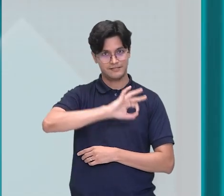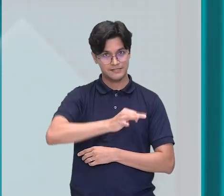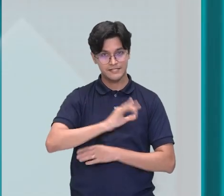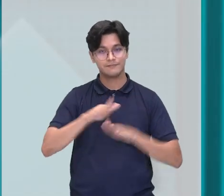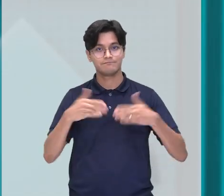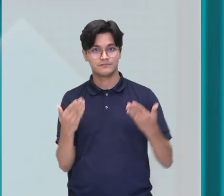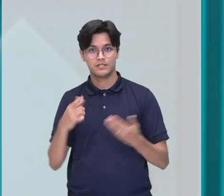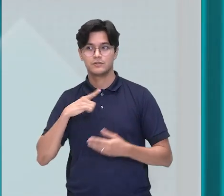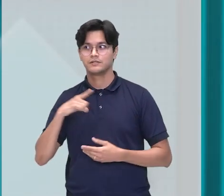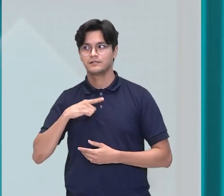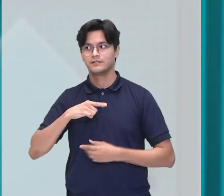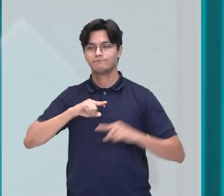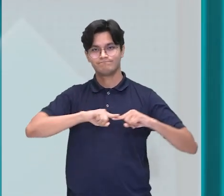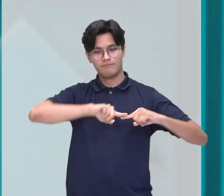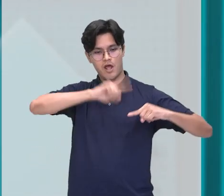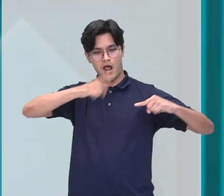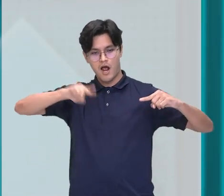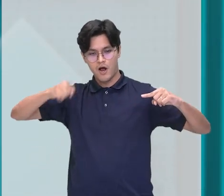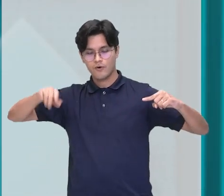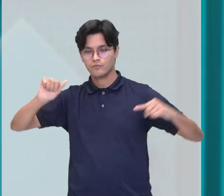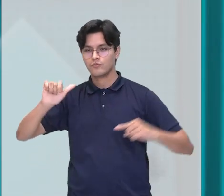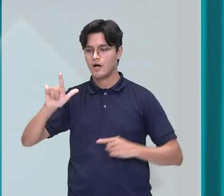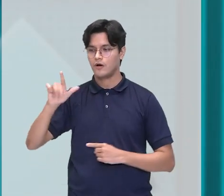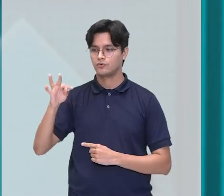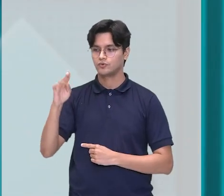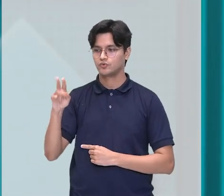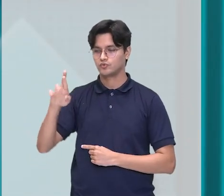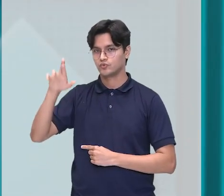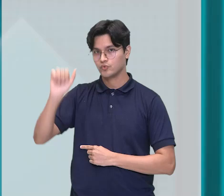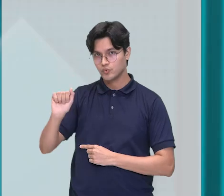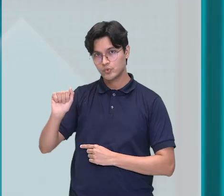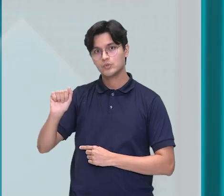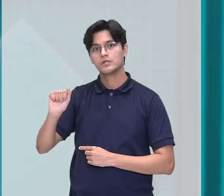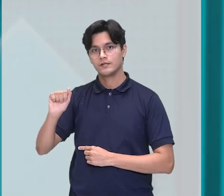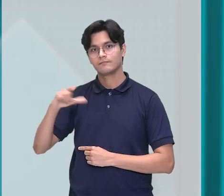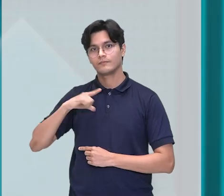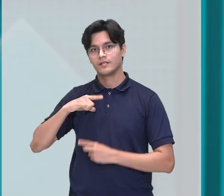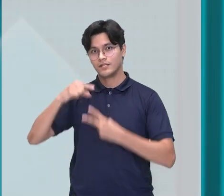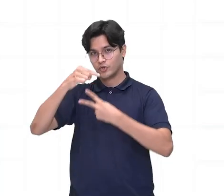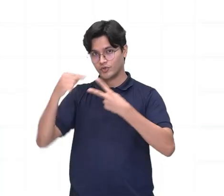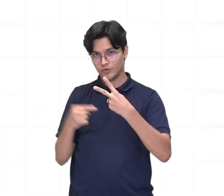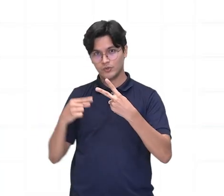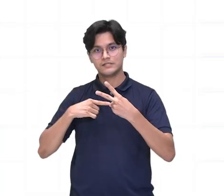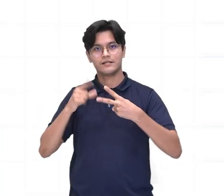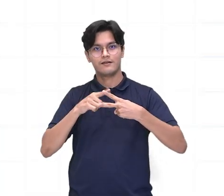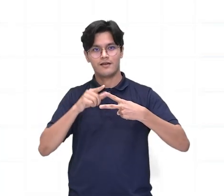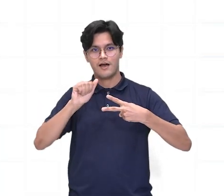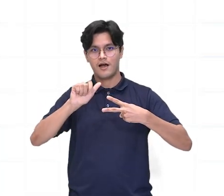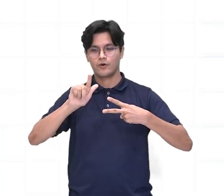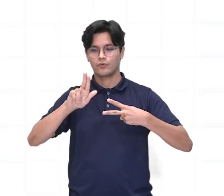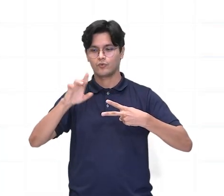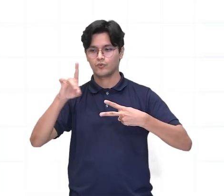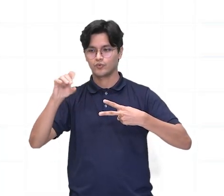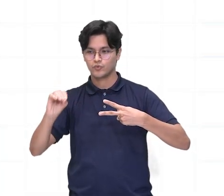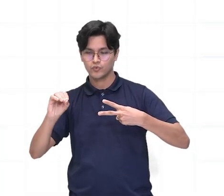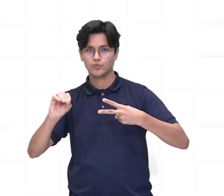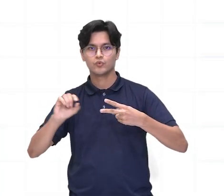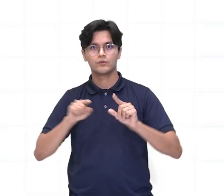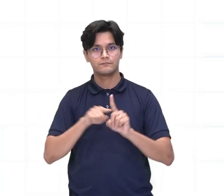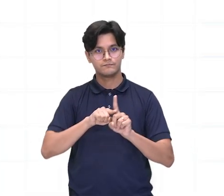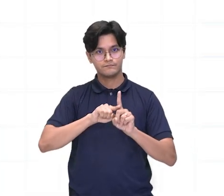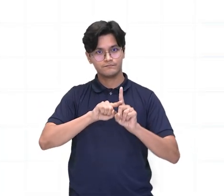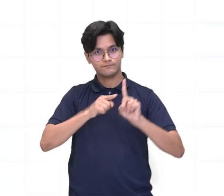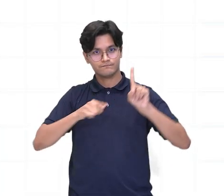pode ser os sons agudos. O que vem ser o som agudo? Vamos definir. Som com